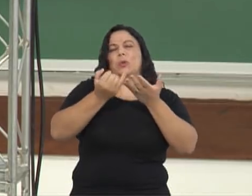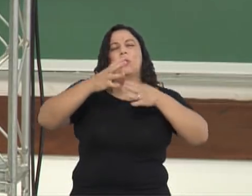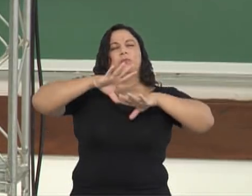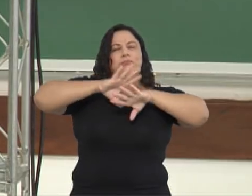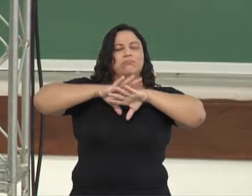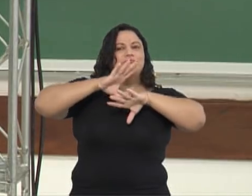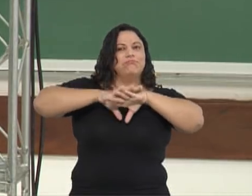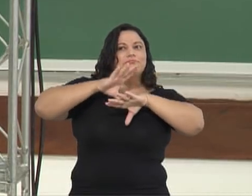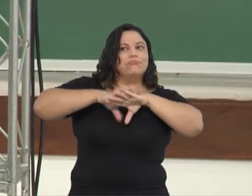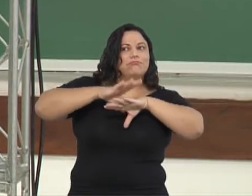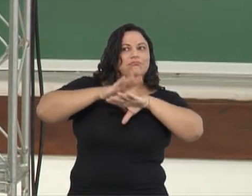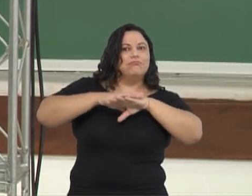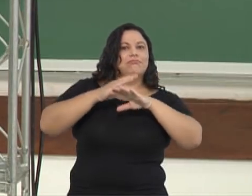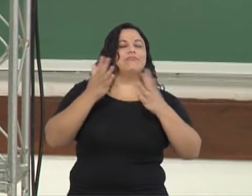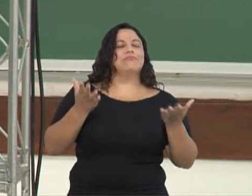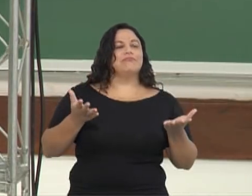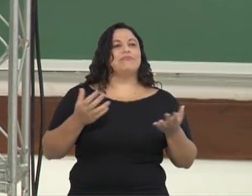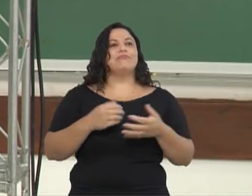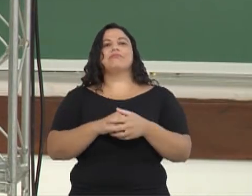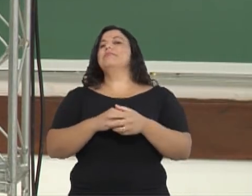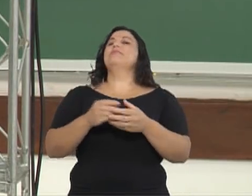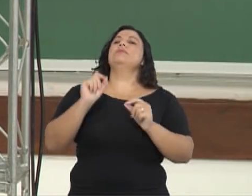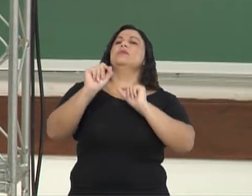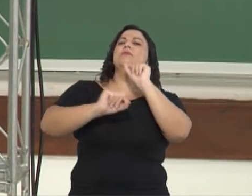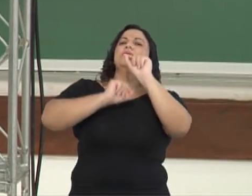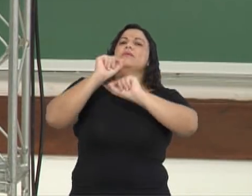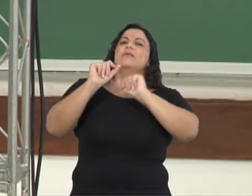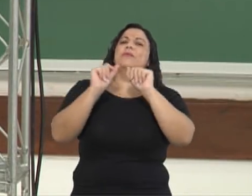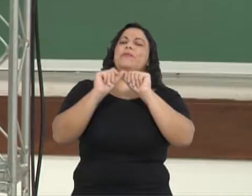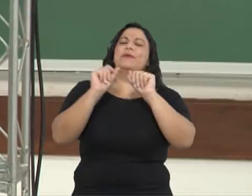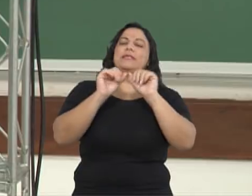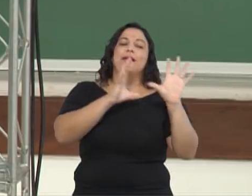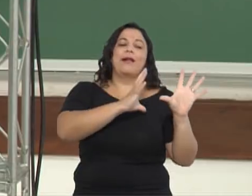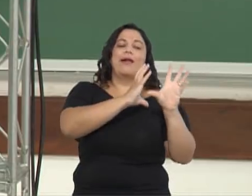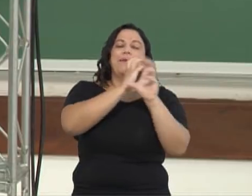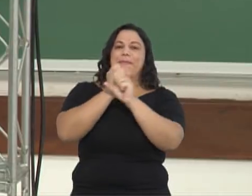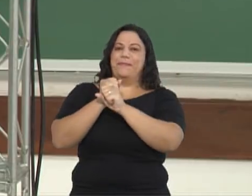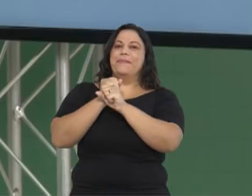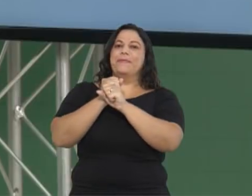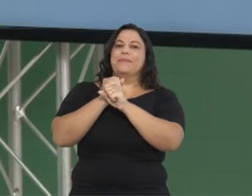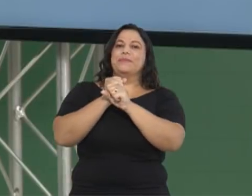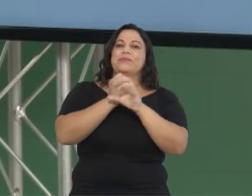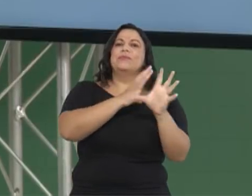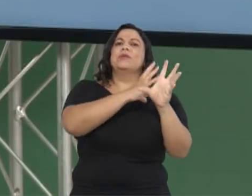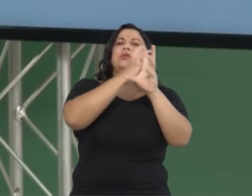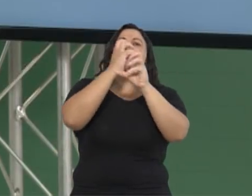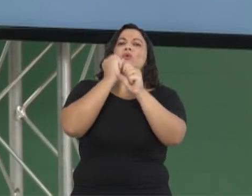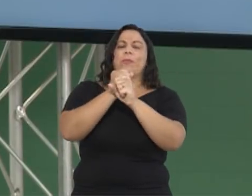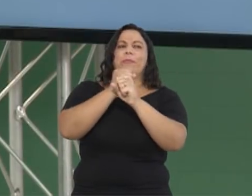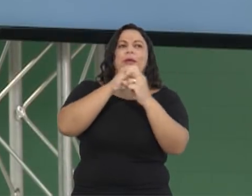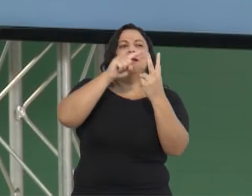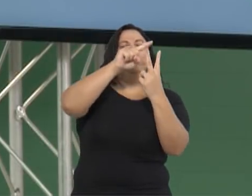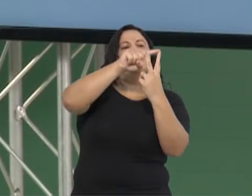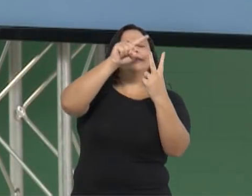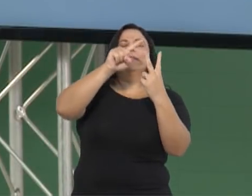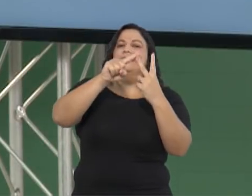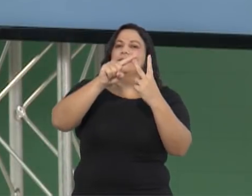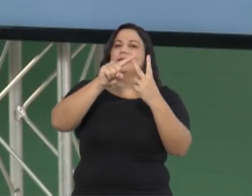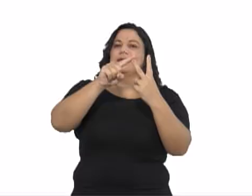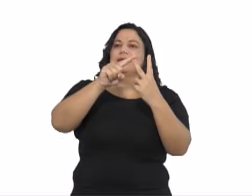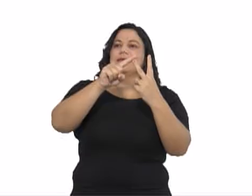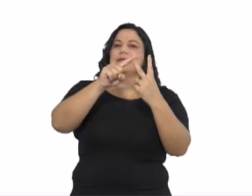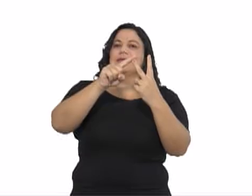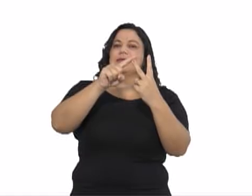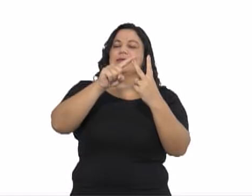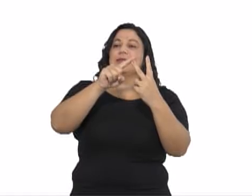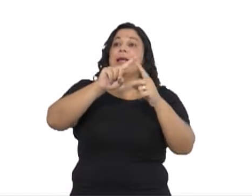nós vamos fazer nesse momento? Somar os dois números, mas nós vamos escrever